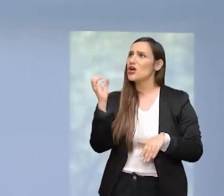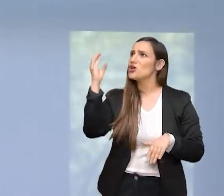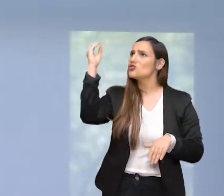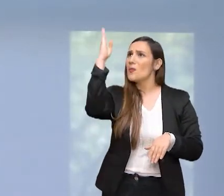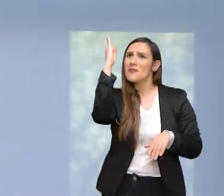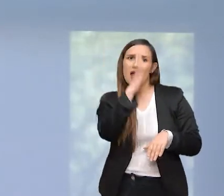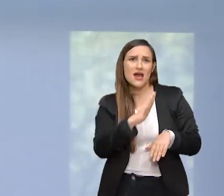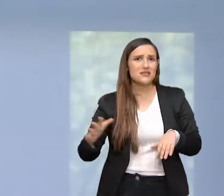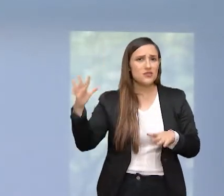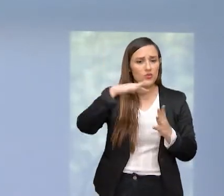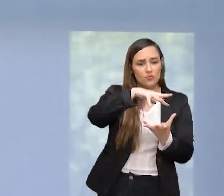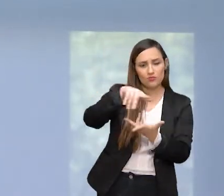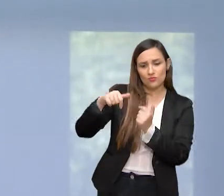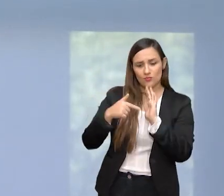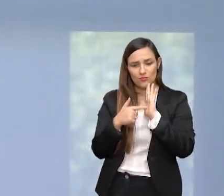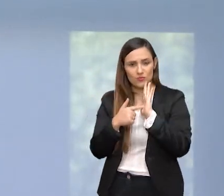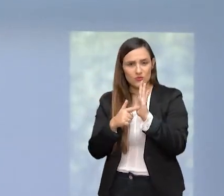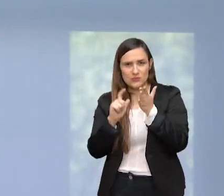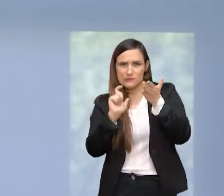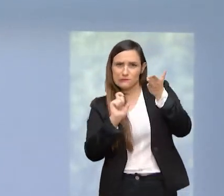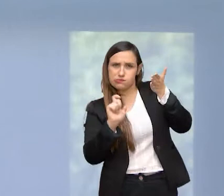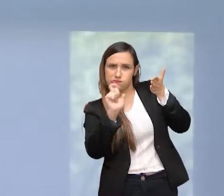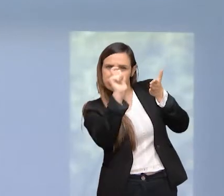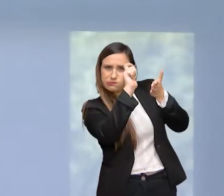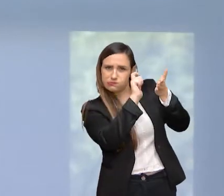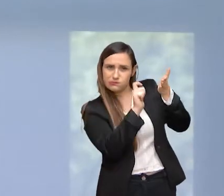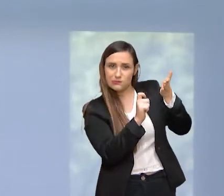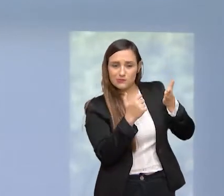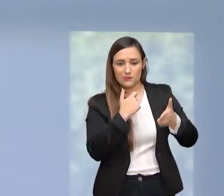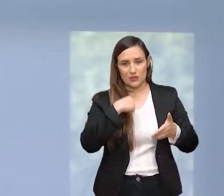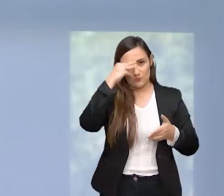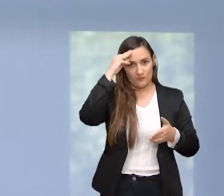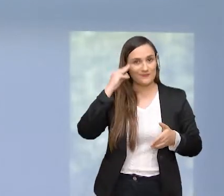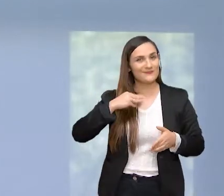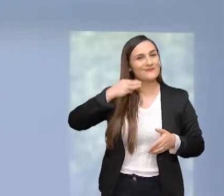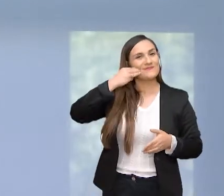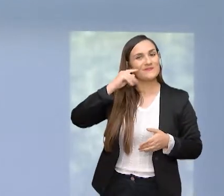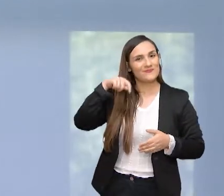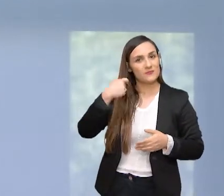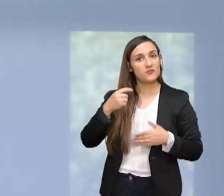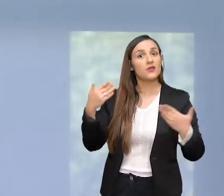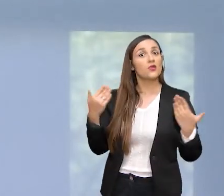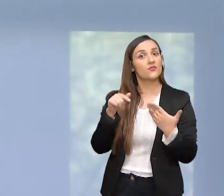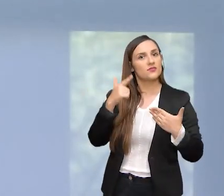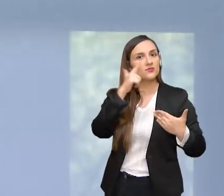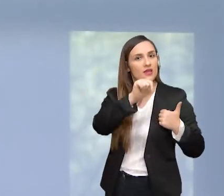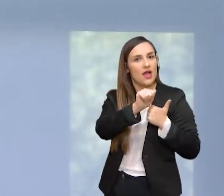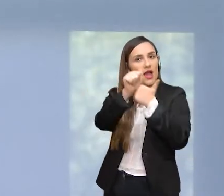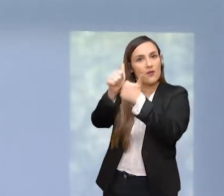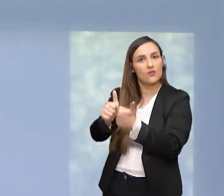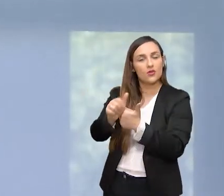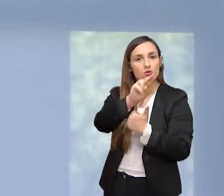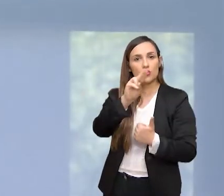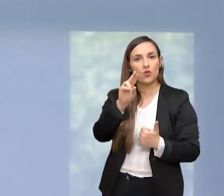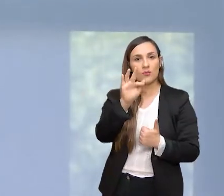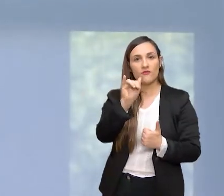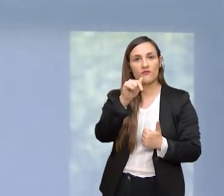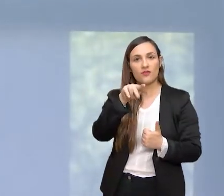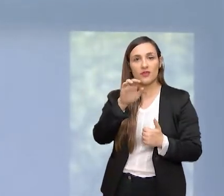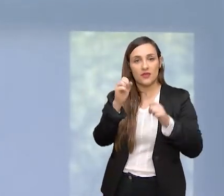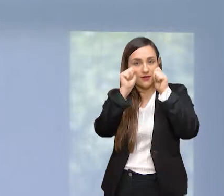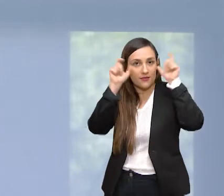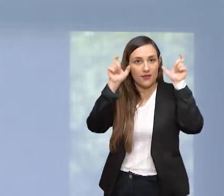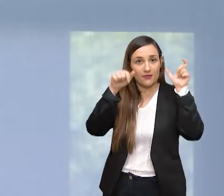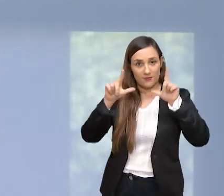viajou o Brasil e o mundo mostrando a produção de grafitagem. Eu sou Marité Kogo e você acompanha comigo